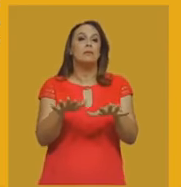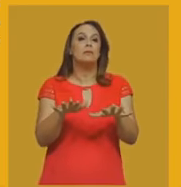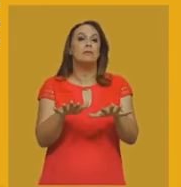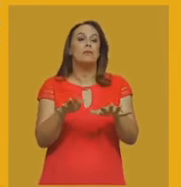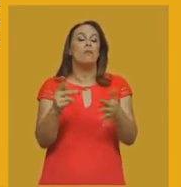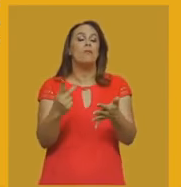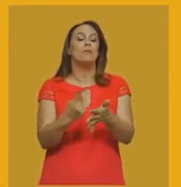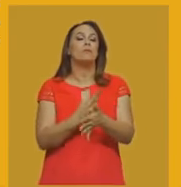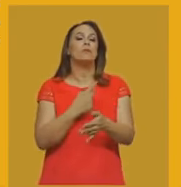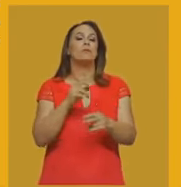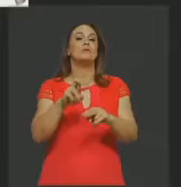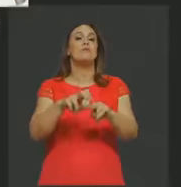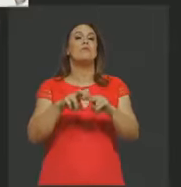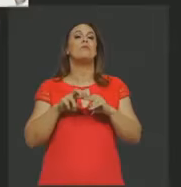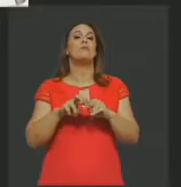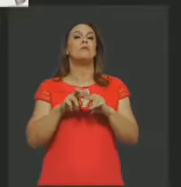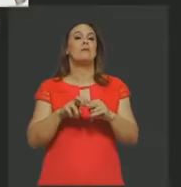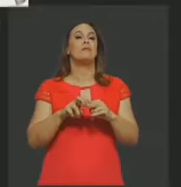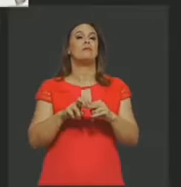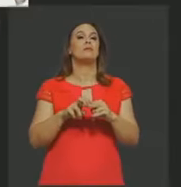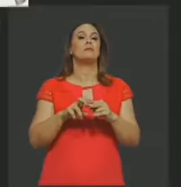e nervoso.